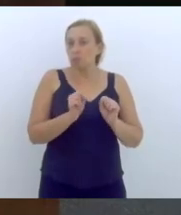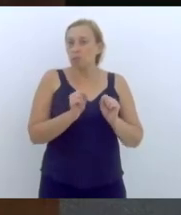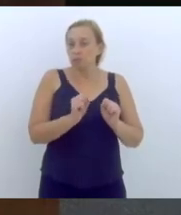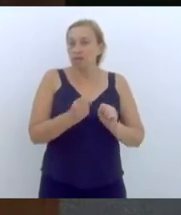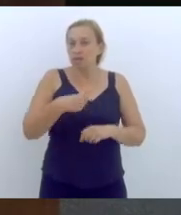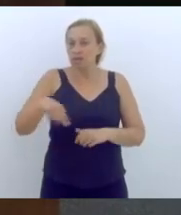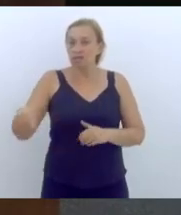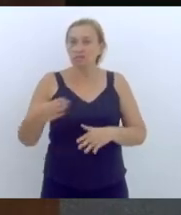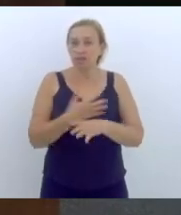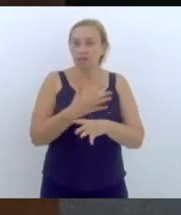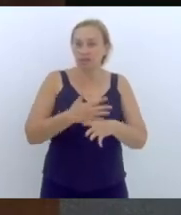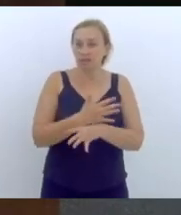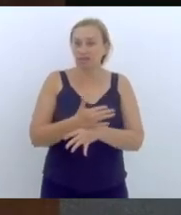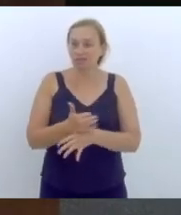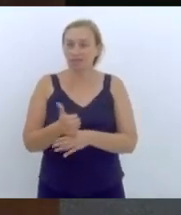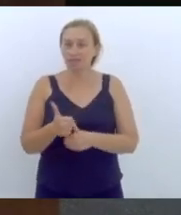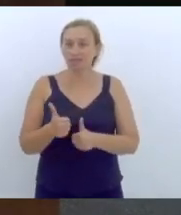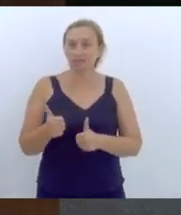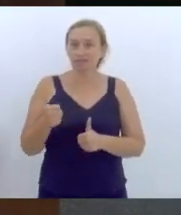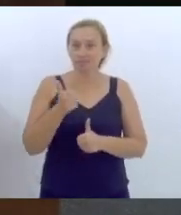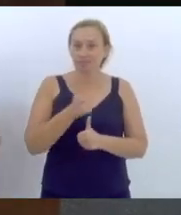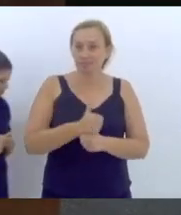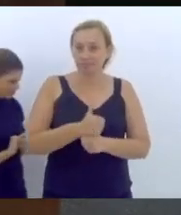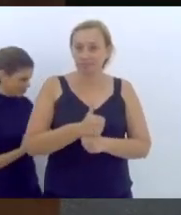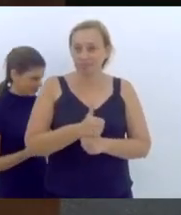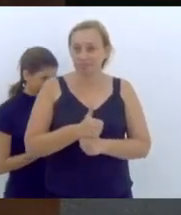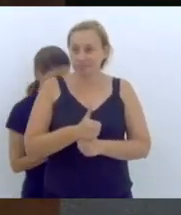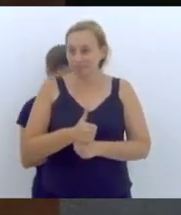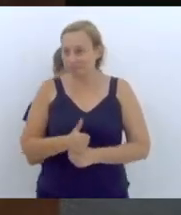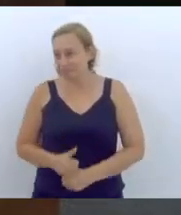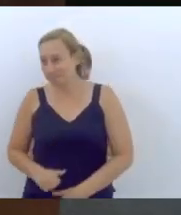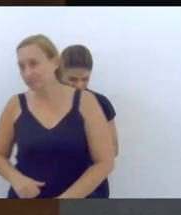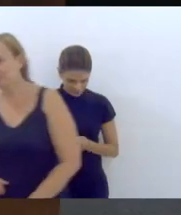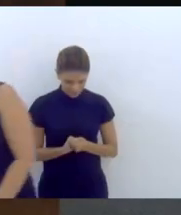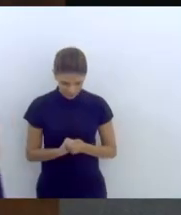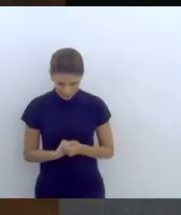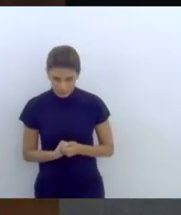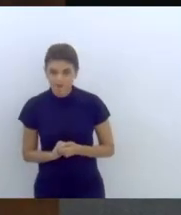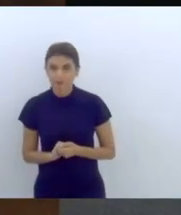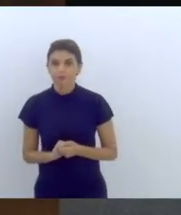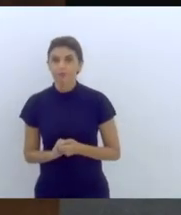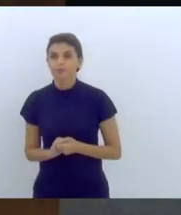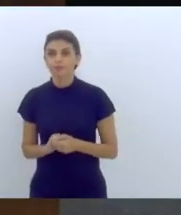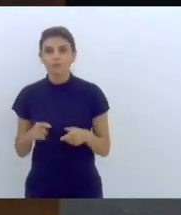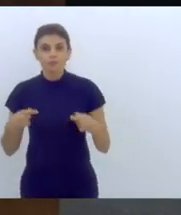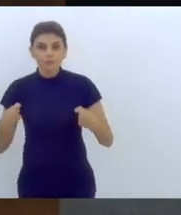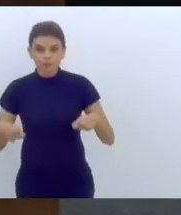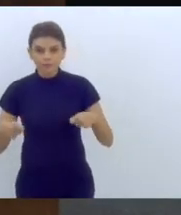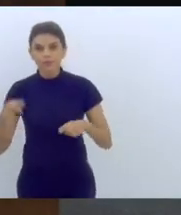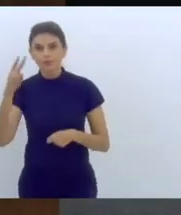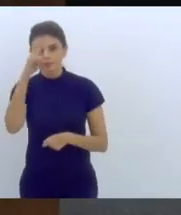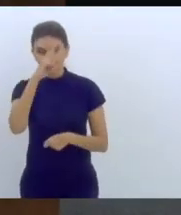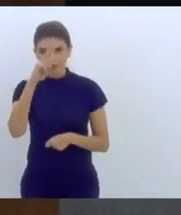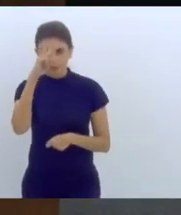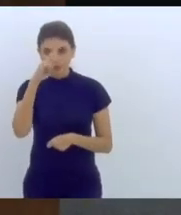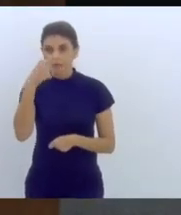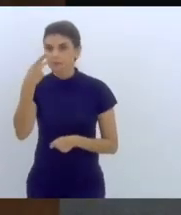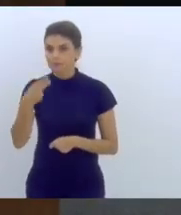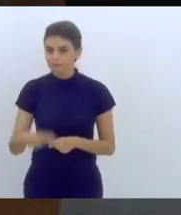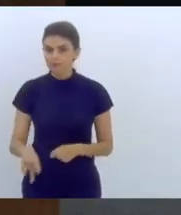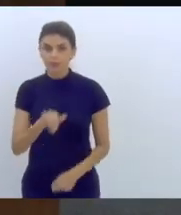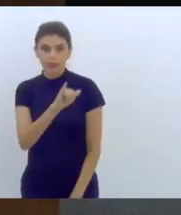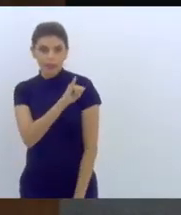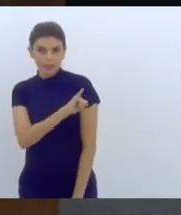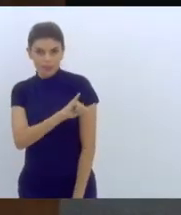mobilizarem na cidade. Mobilizarem de diferentes maneiras, né? A gente tem que lembrar, o Estado do Rio de Janeiro